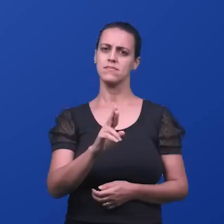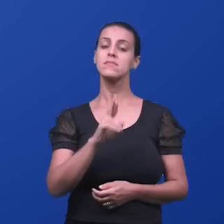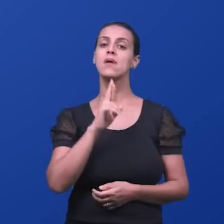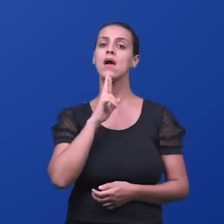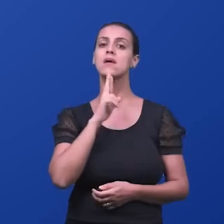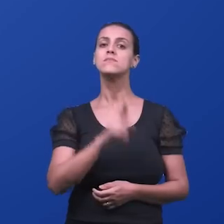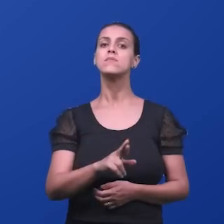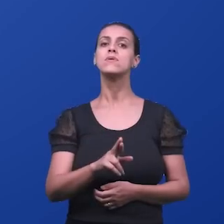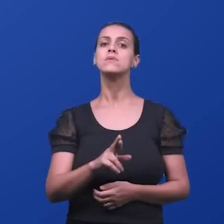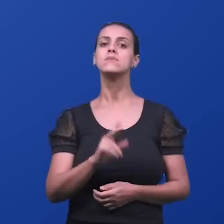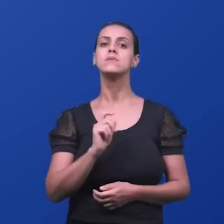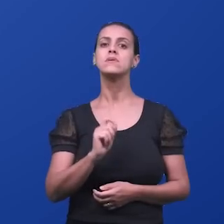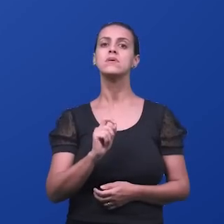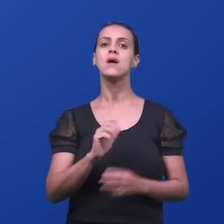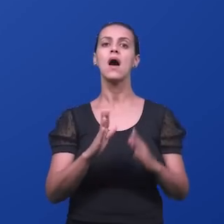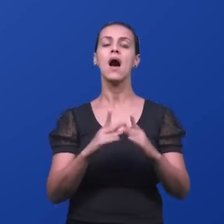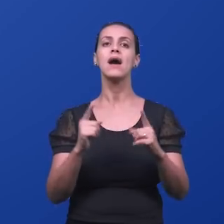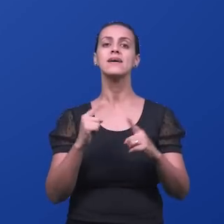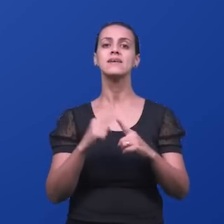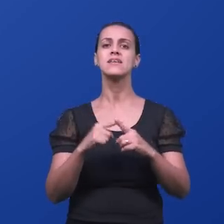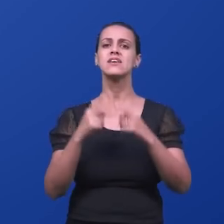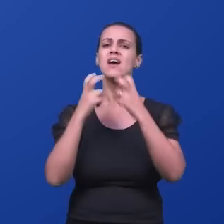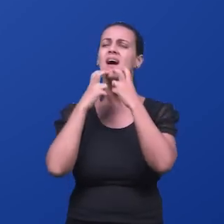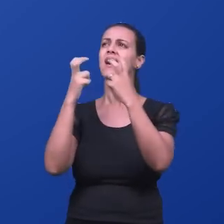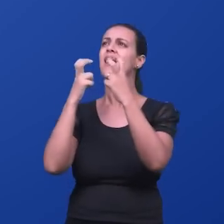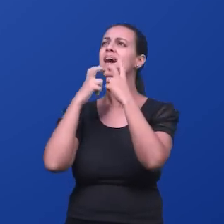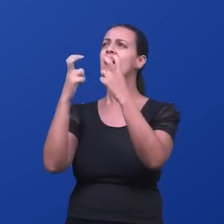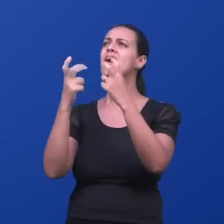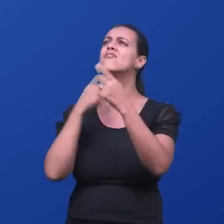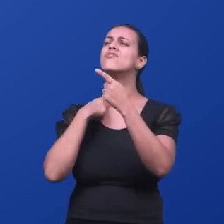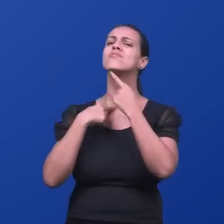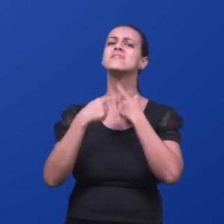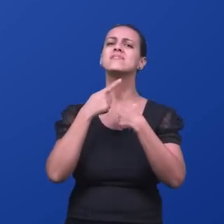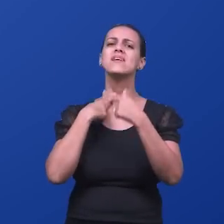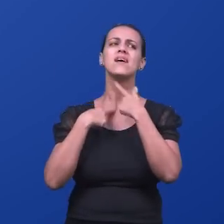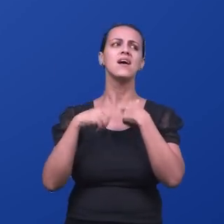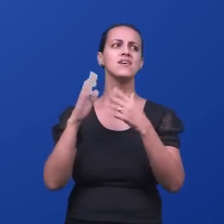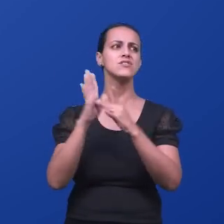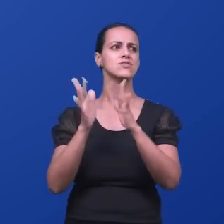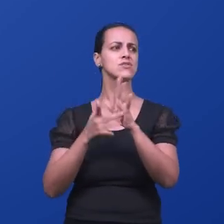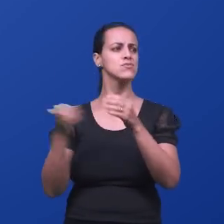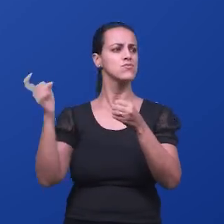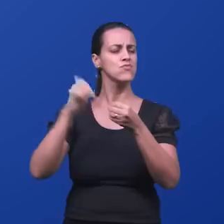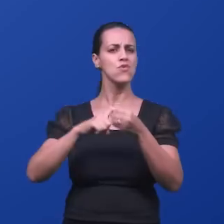Resposta: a igreja clama e anseia pela breve volta do